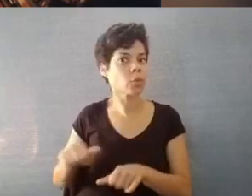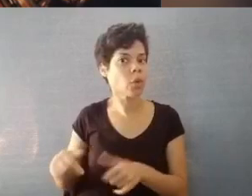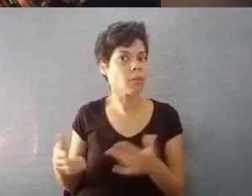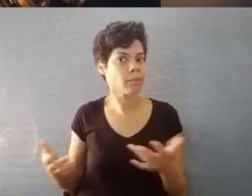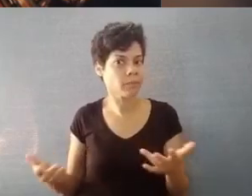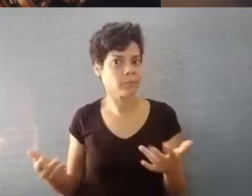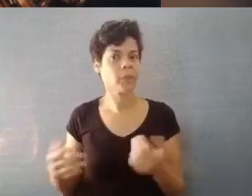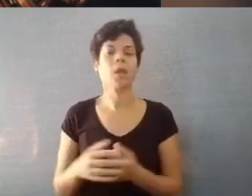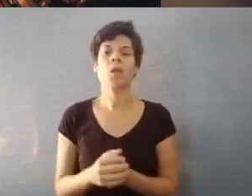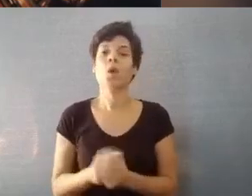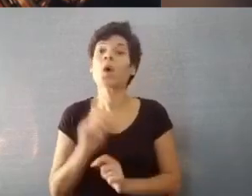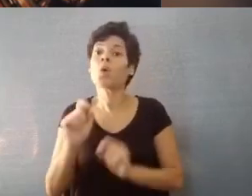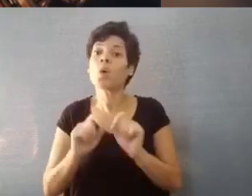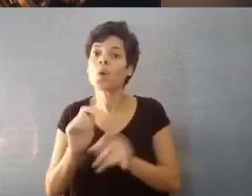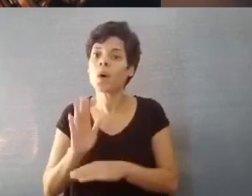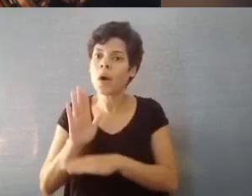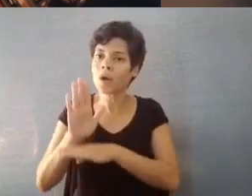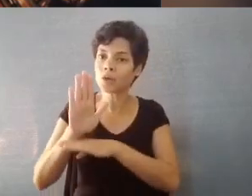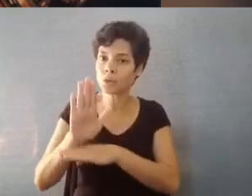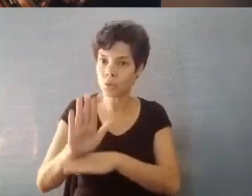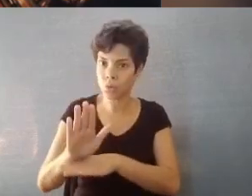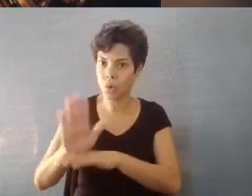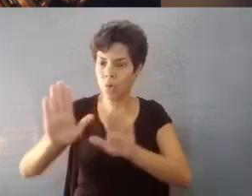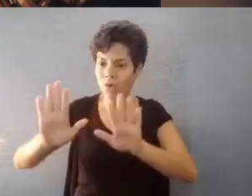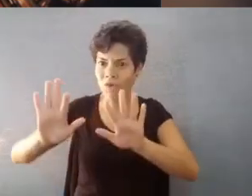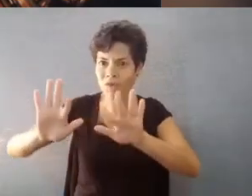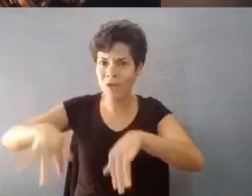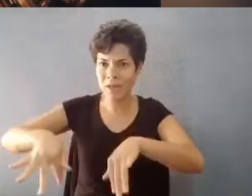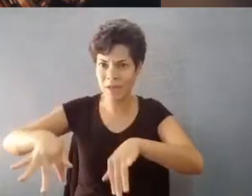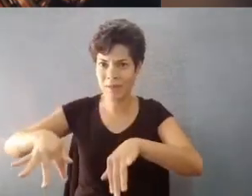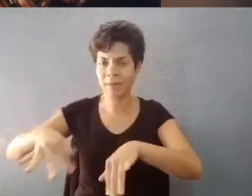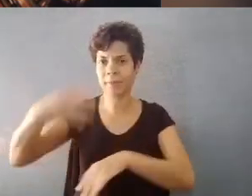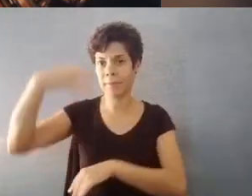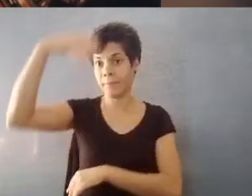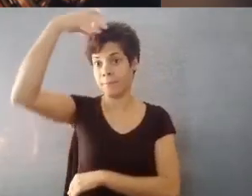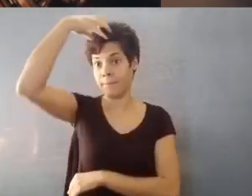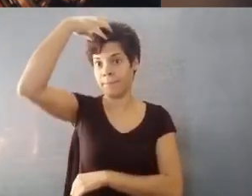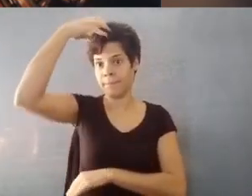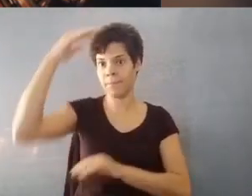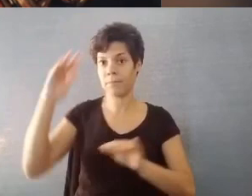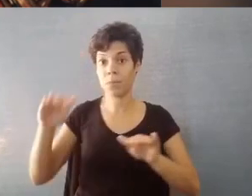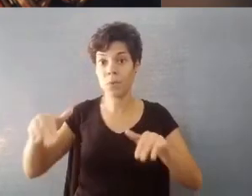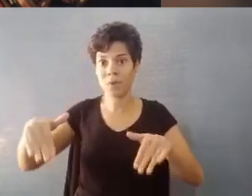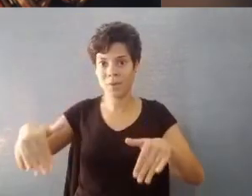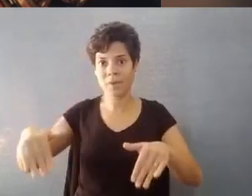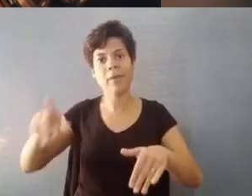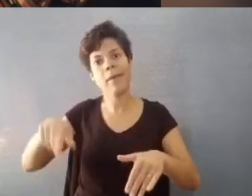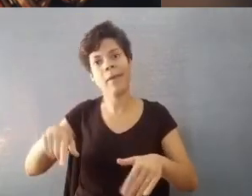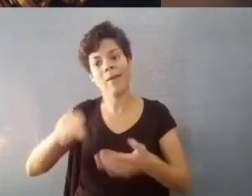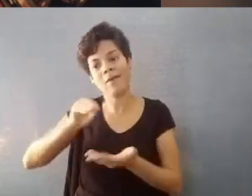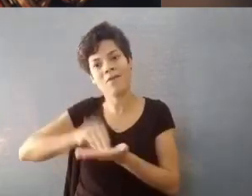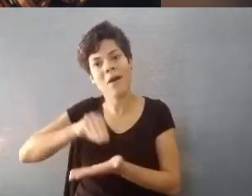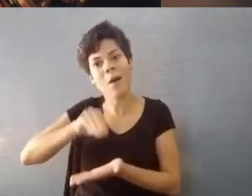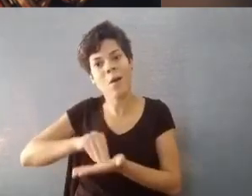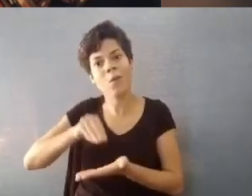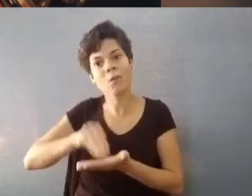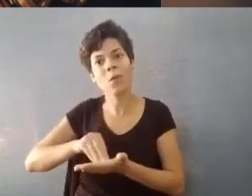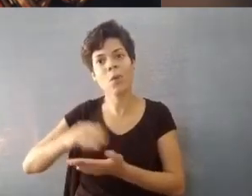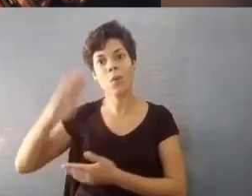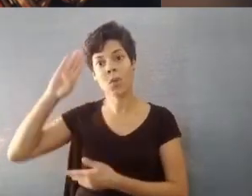Um fator que ajudou a derrubar a monarquia foi a falta de apoio do